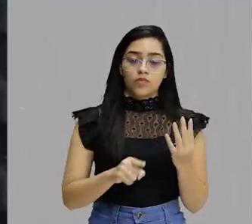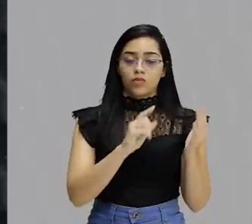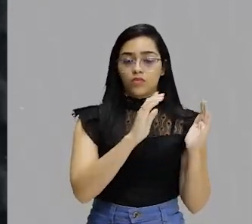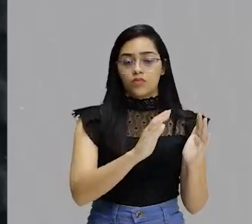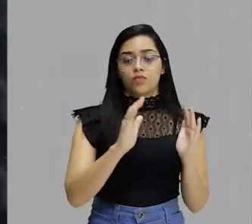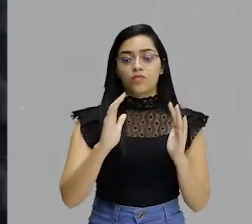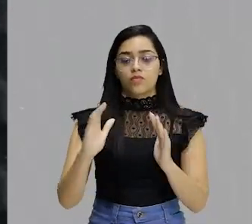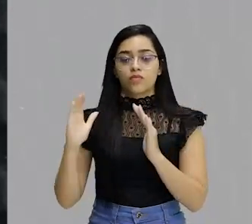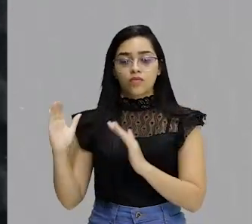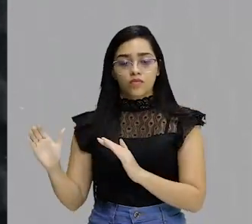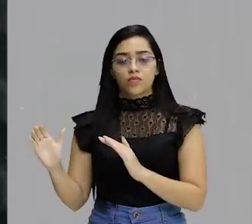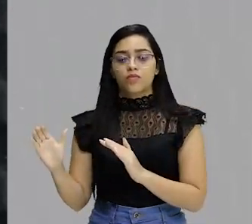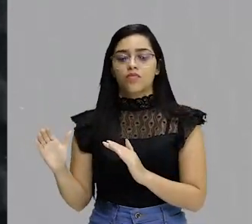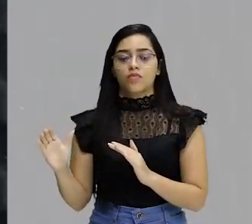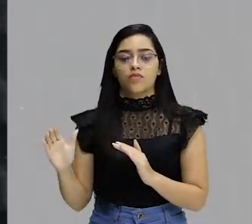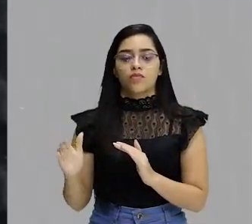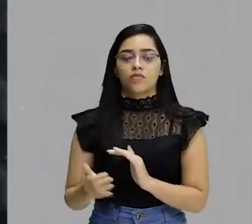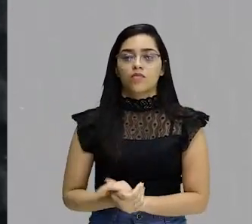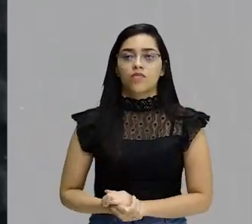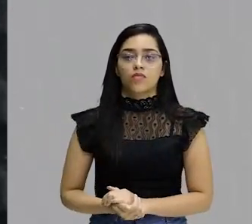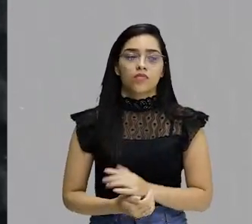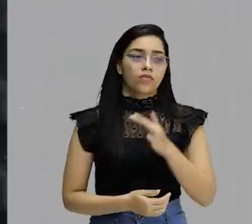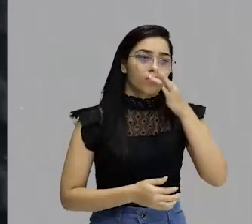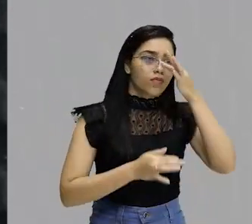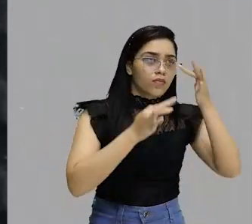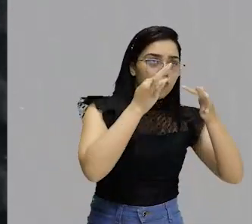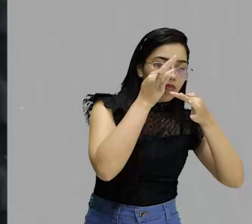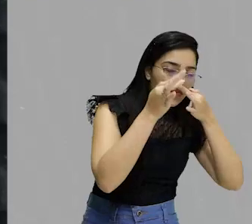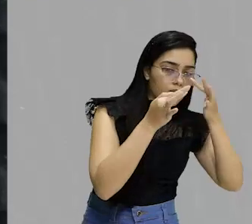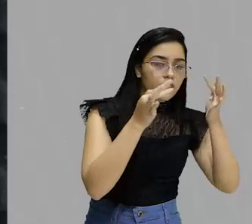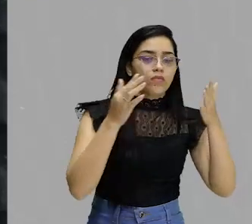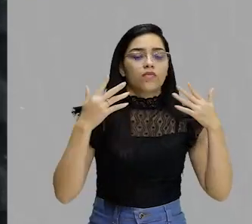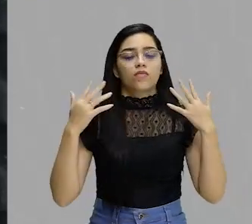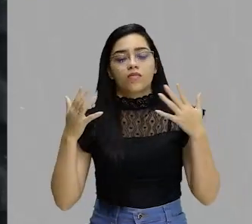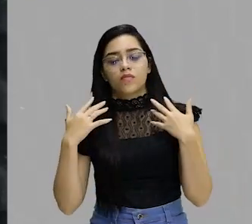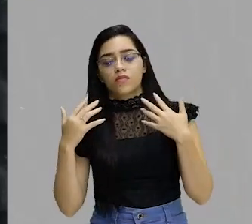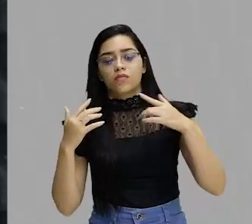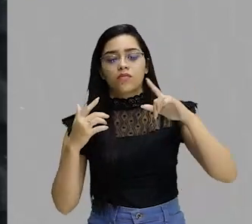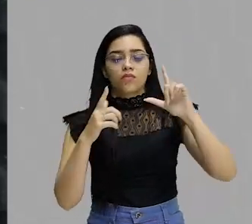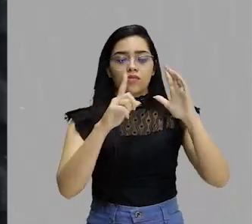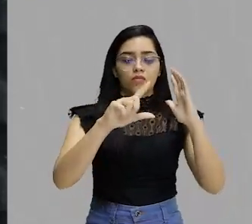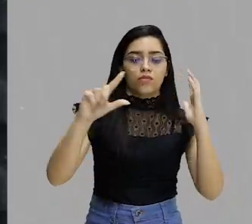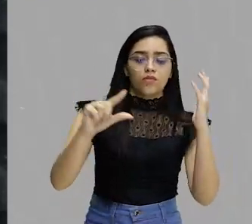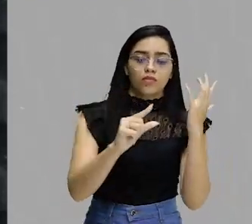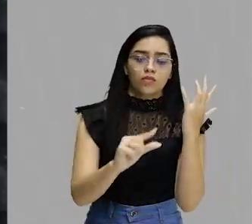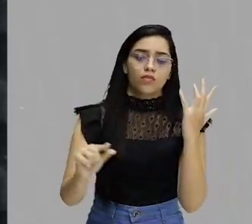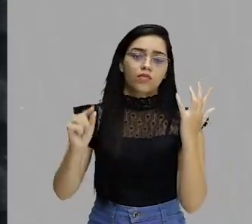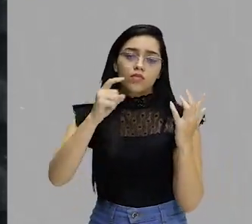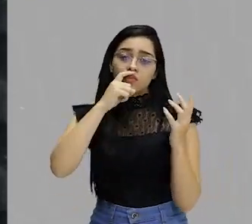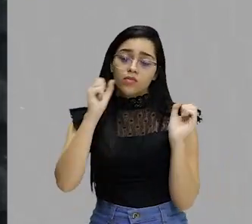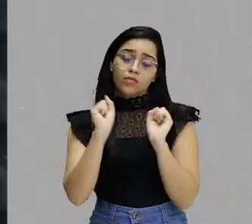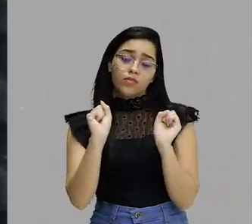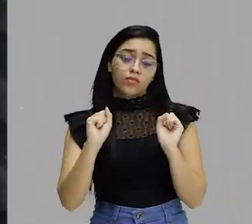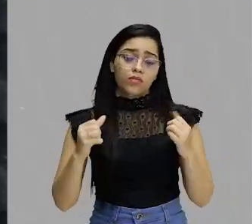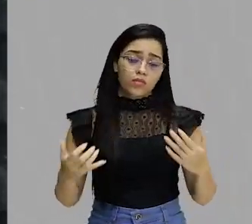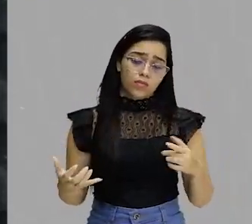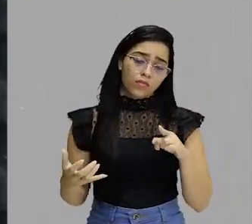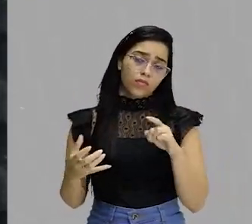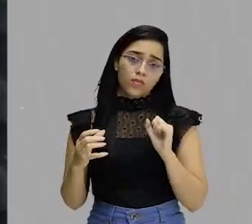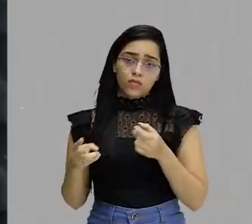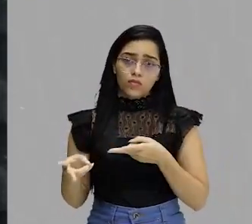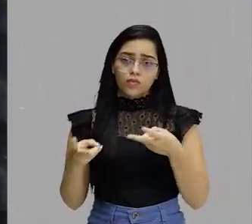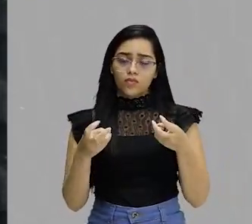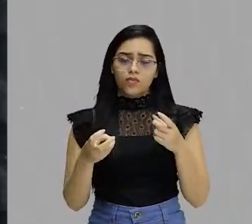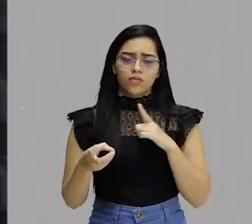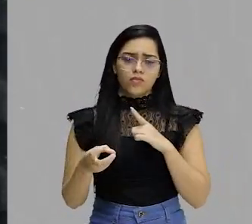das 4 estações: primavera, verão, outono e inverno. Então, em determinado momento, você vai ver as